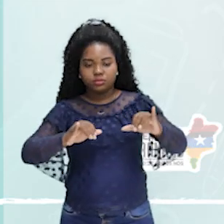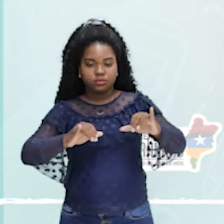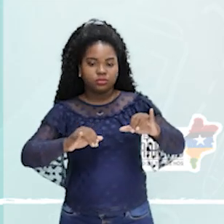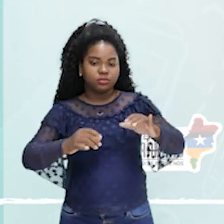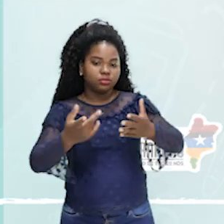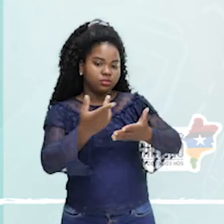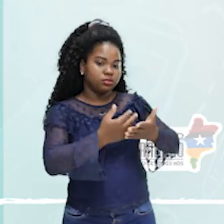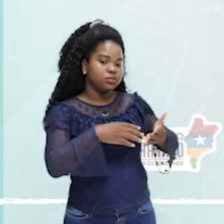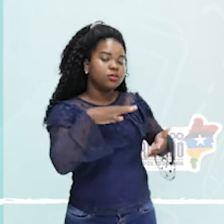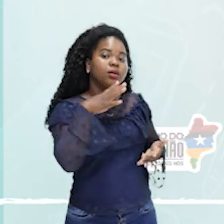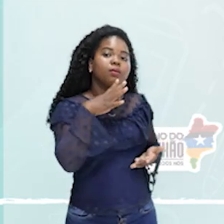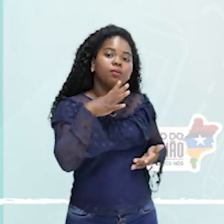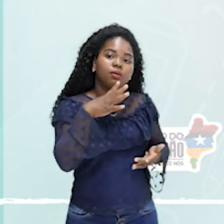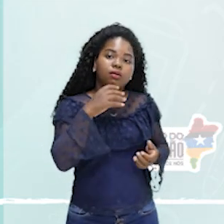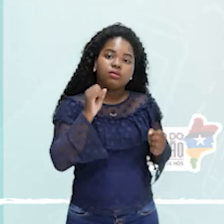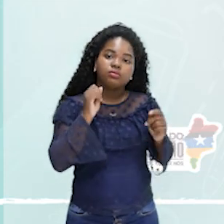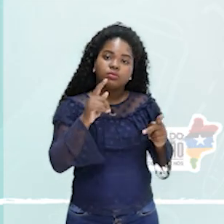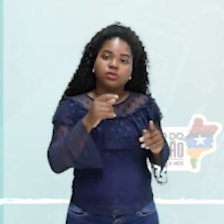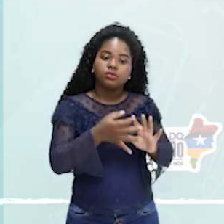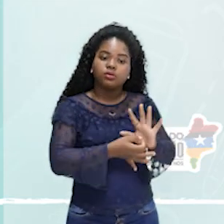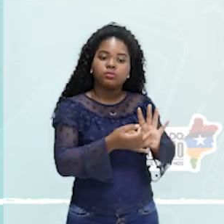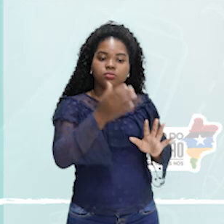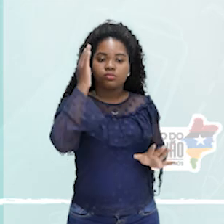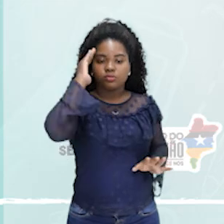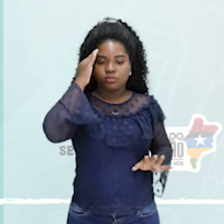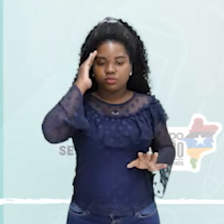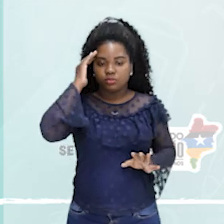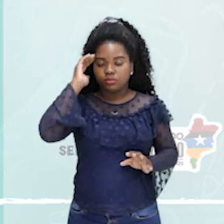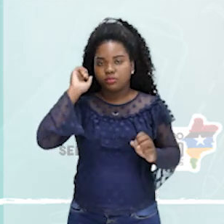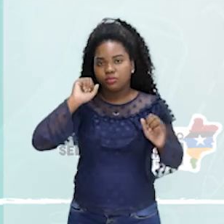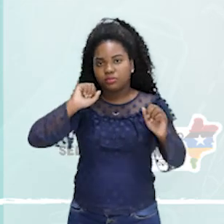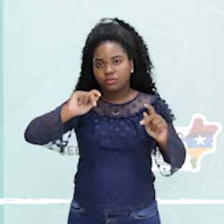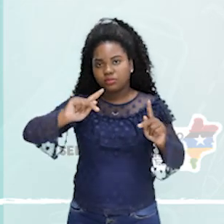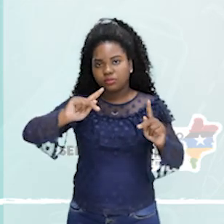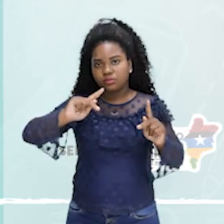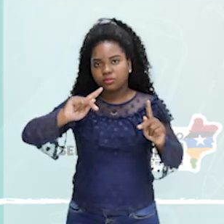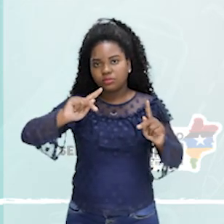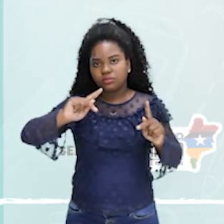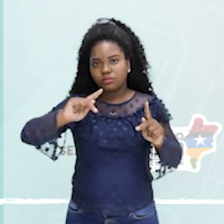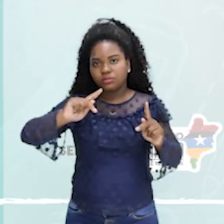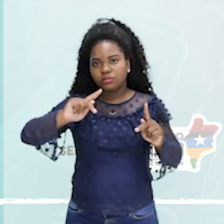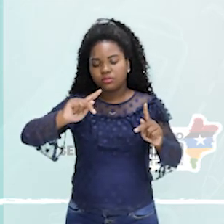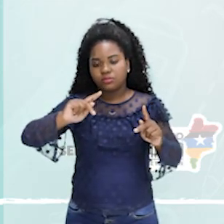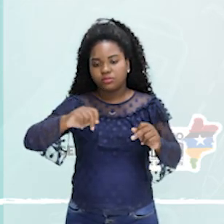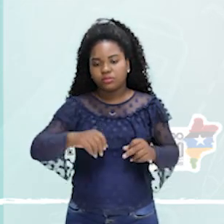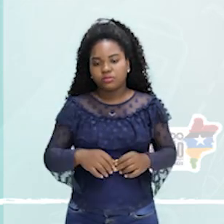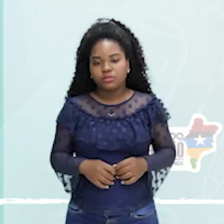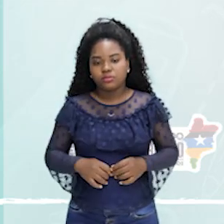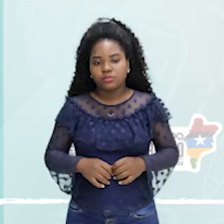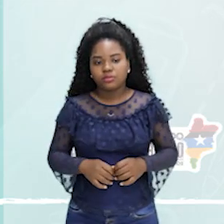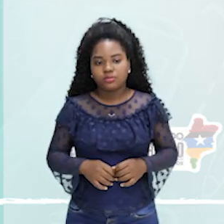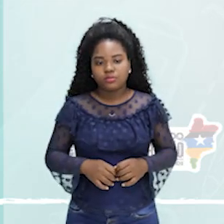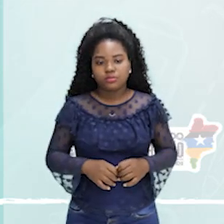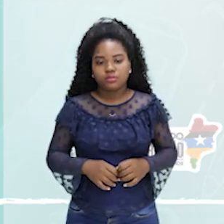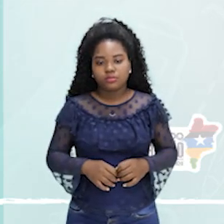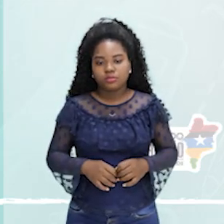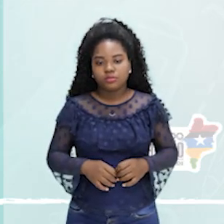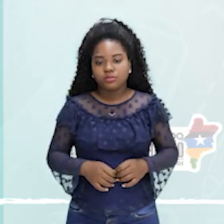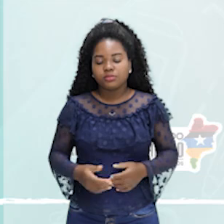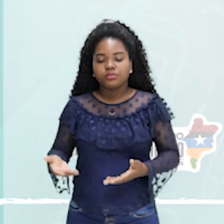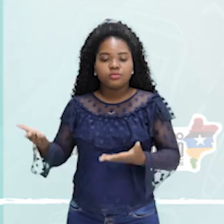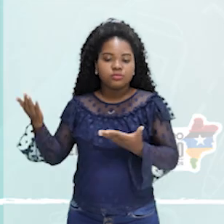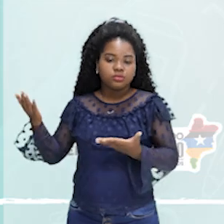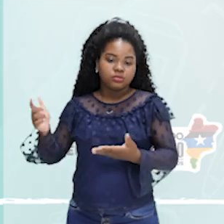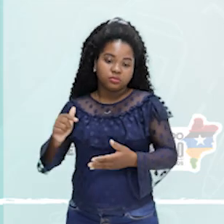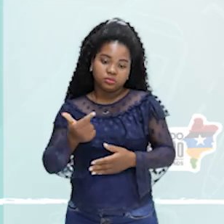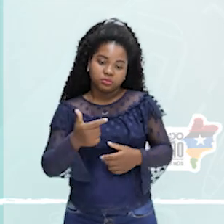do nosso conhecimento de mundo, certo? Isso é uma inferência. Você vai além daquilo que te apresenta. Olha só. Aqui não